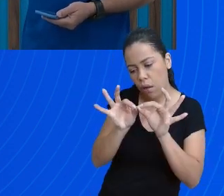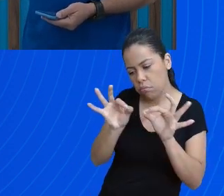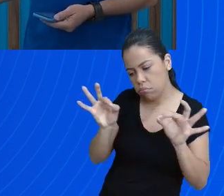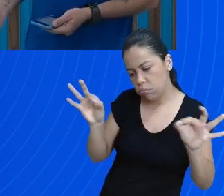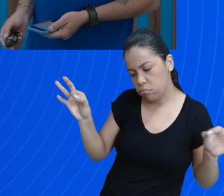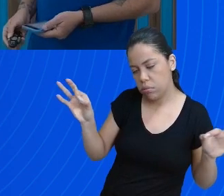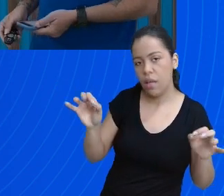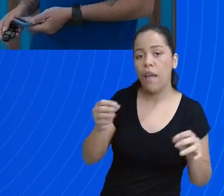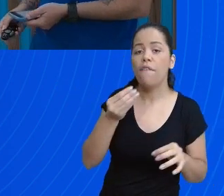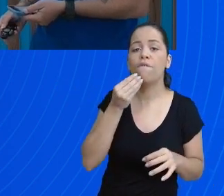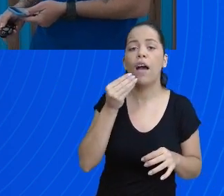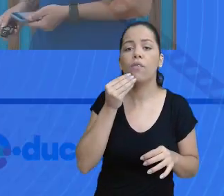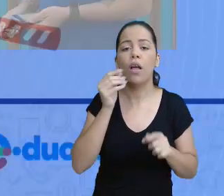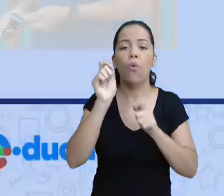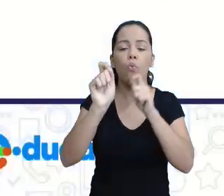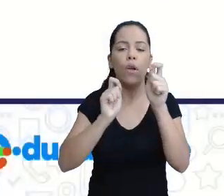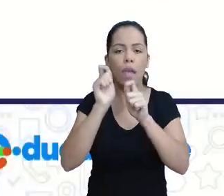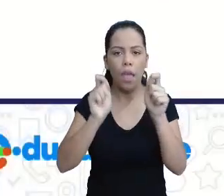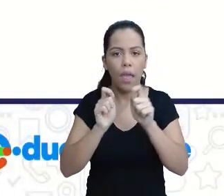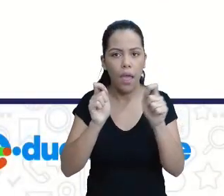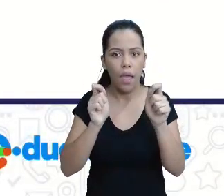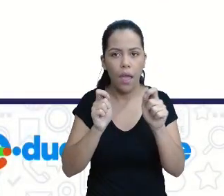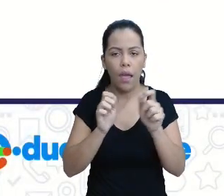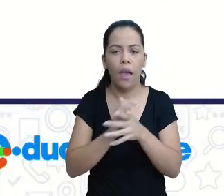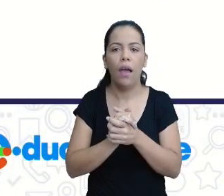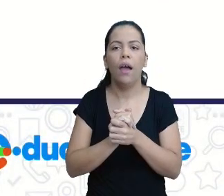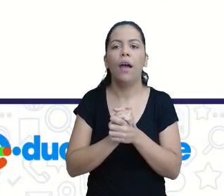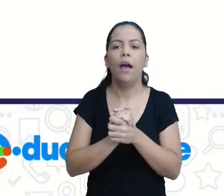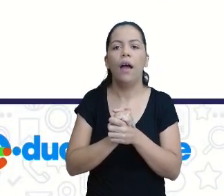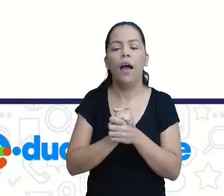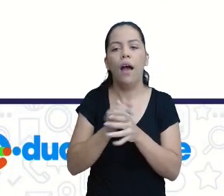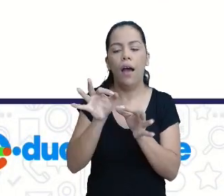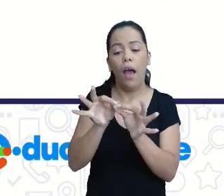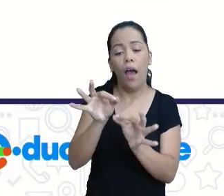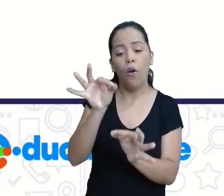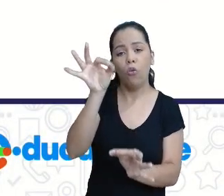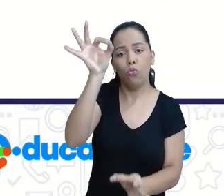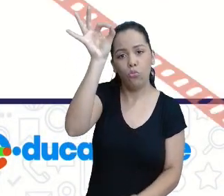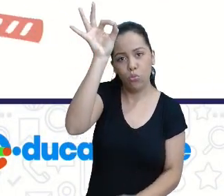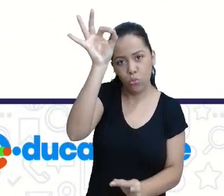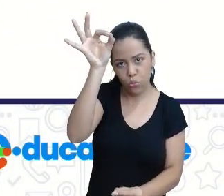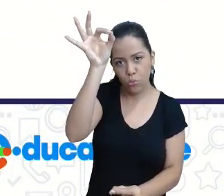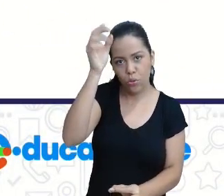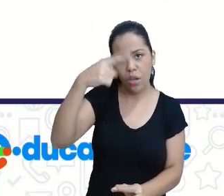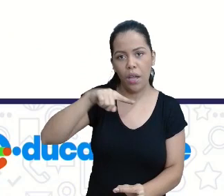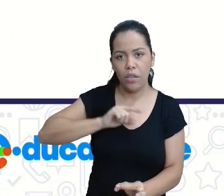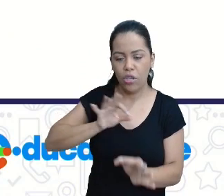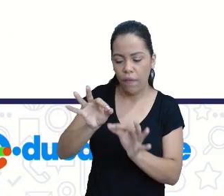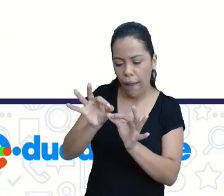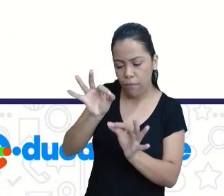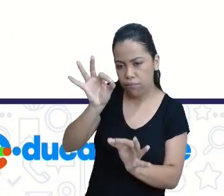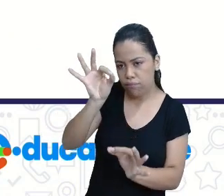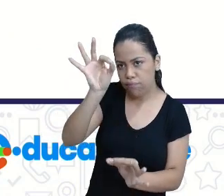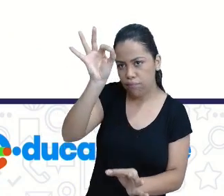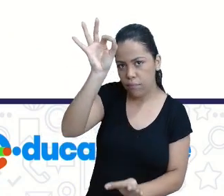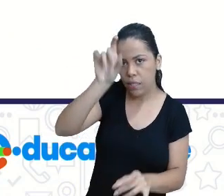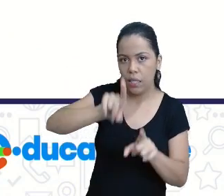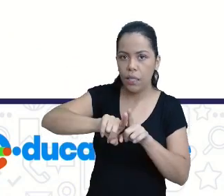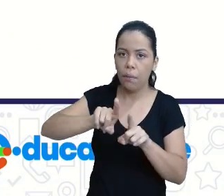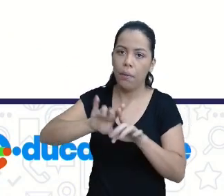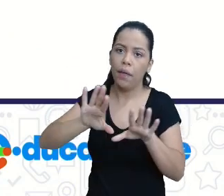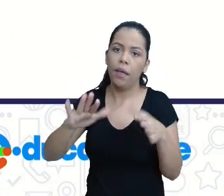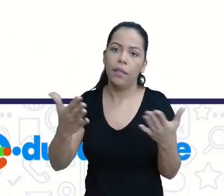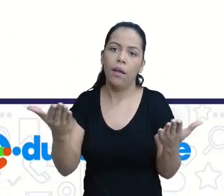a altura, né? Então, medindo a altura desse triângulo aí, a gente vai pegar e agora a gente tem todas as